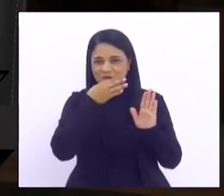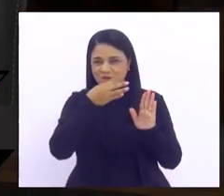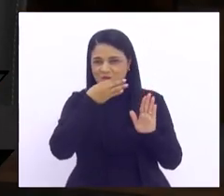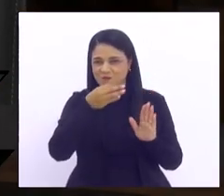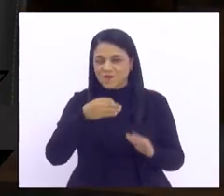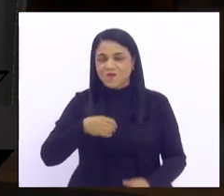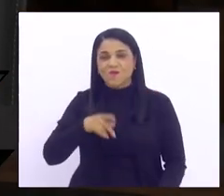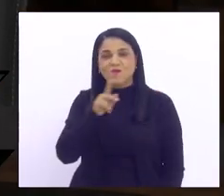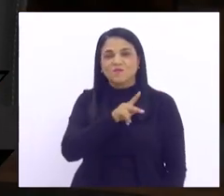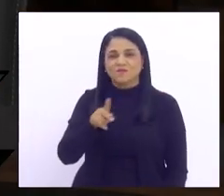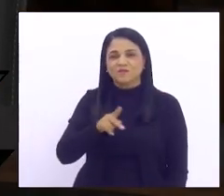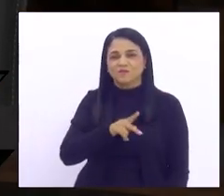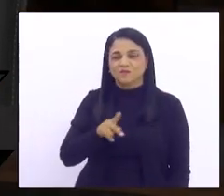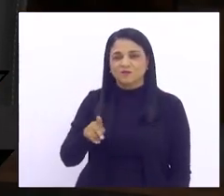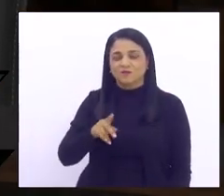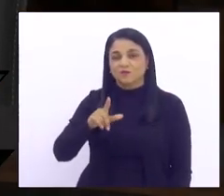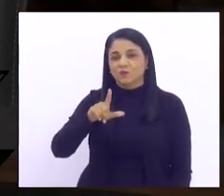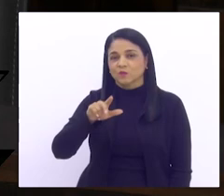Roberto Barroso